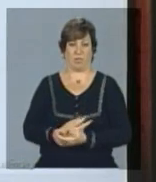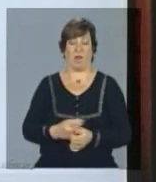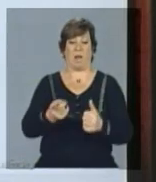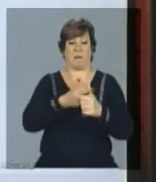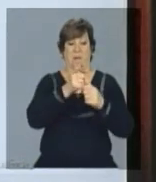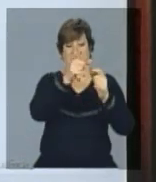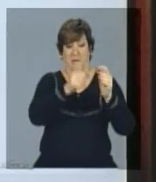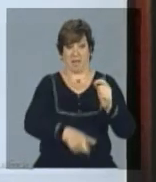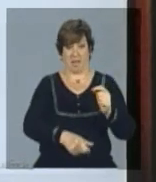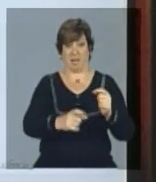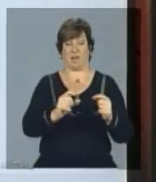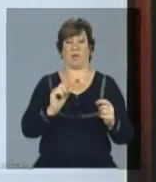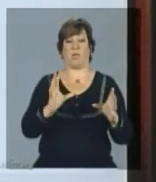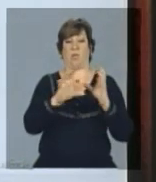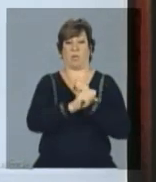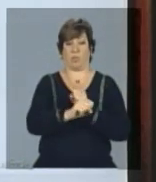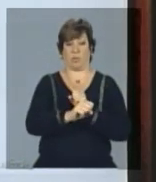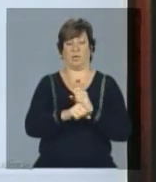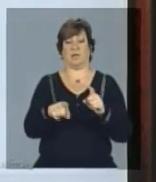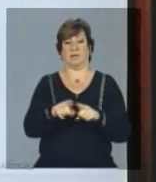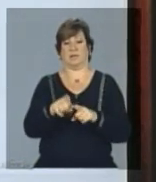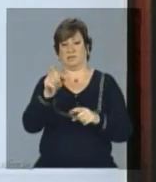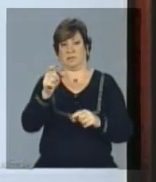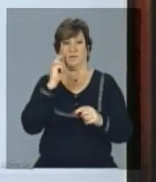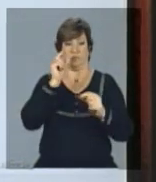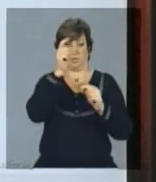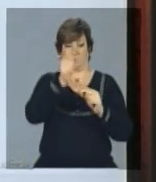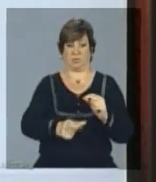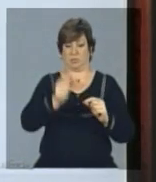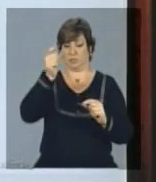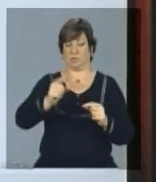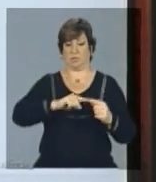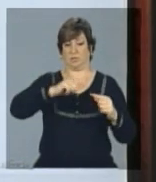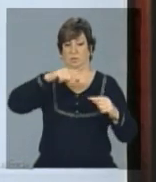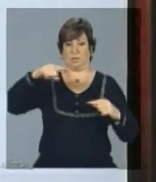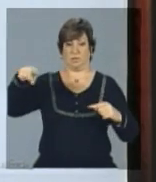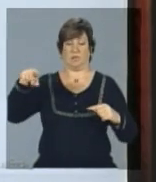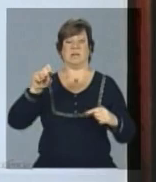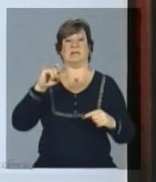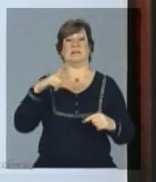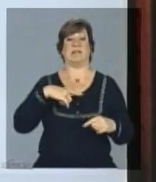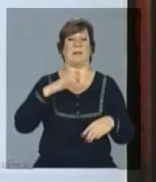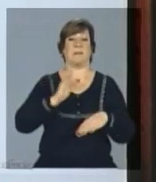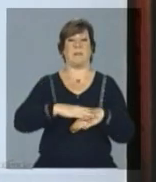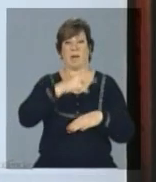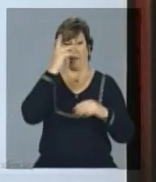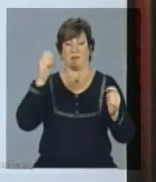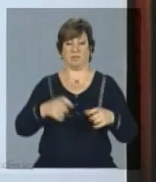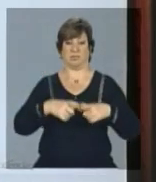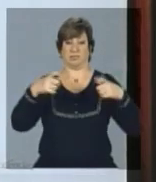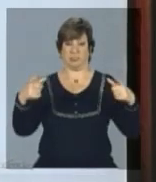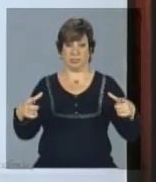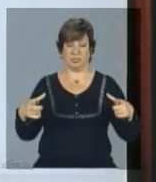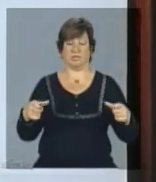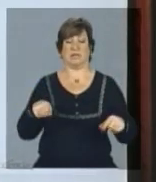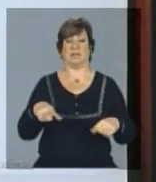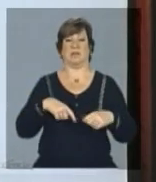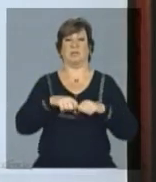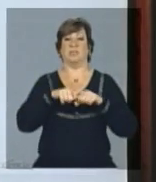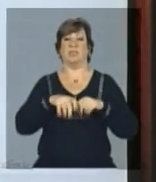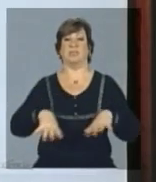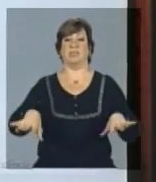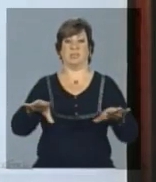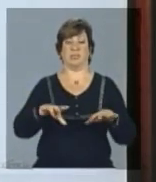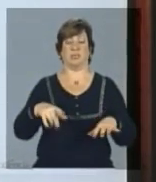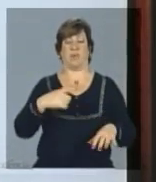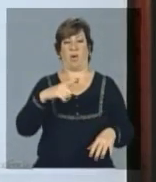está a incidência, né? Porque, lógico, que um estado que tem mais população, se ele tem uma doença em transmissão